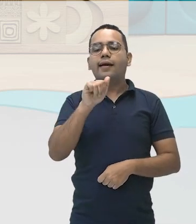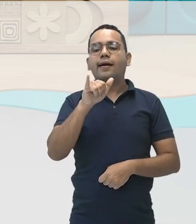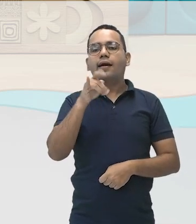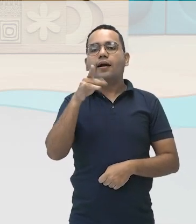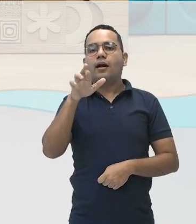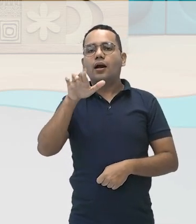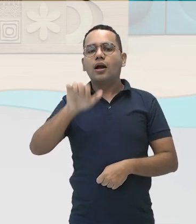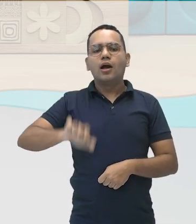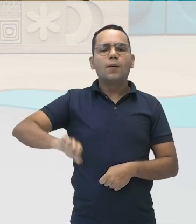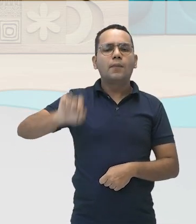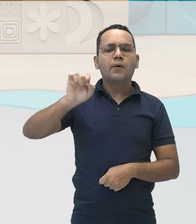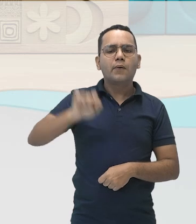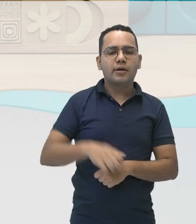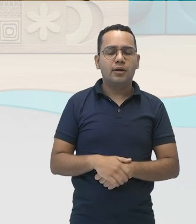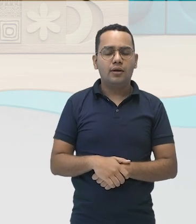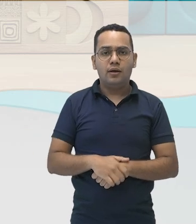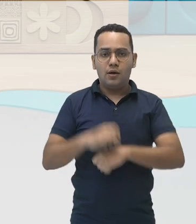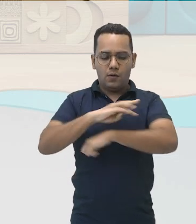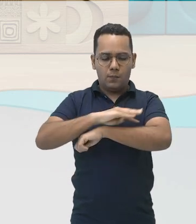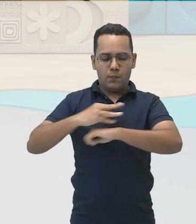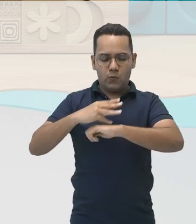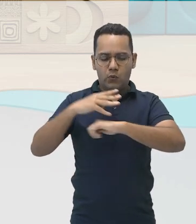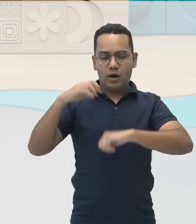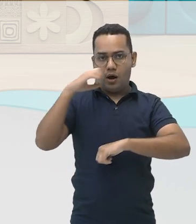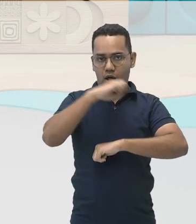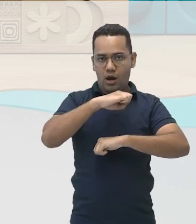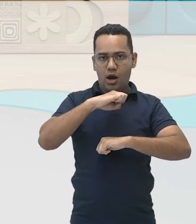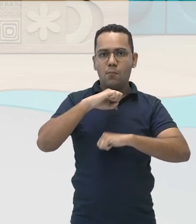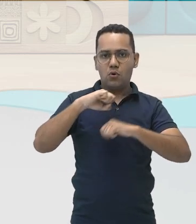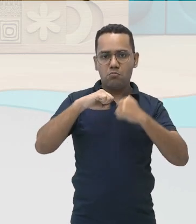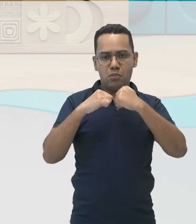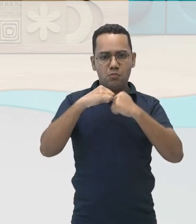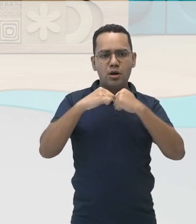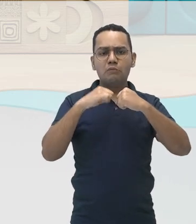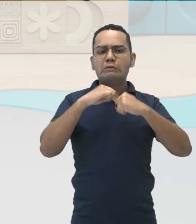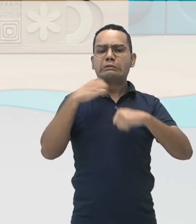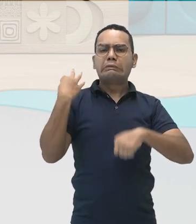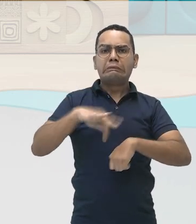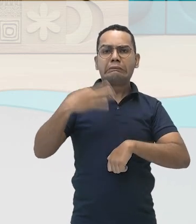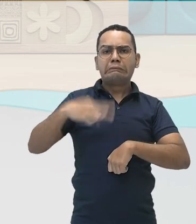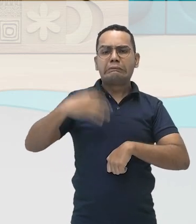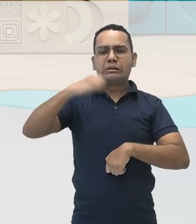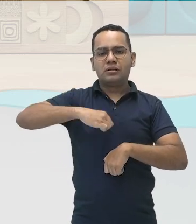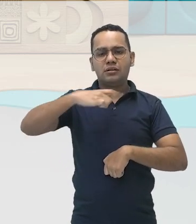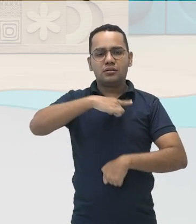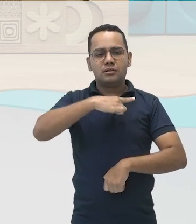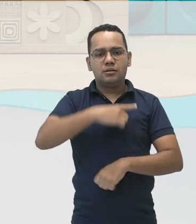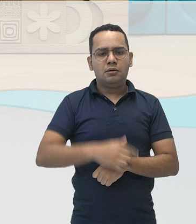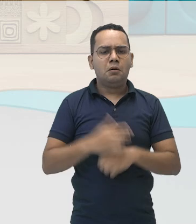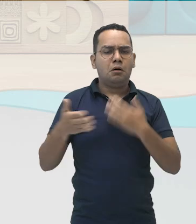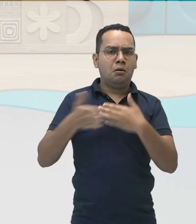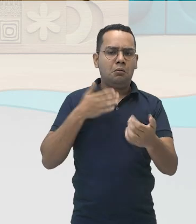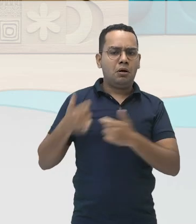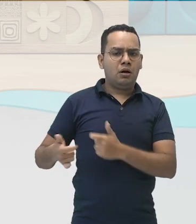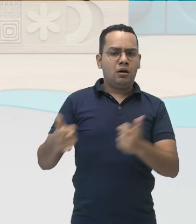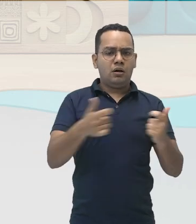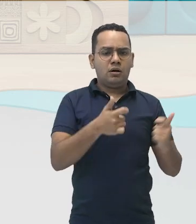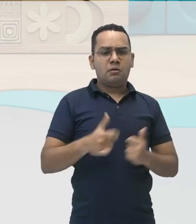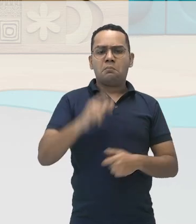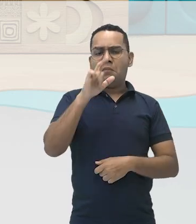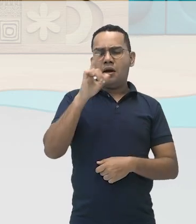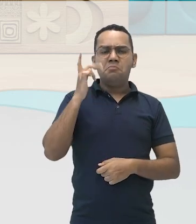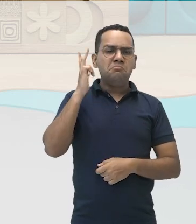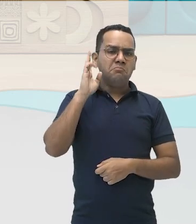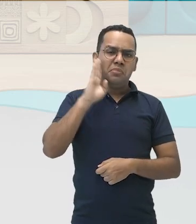do músculo. E essa contração rápida, ela gera muita dor, ok? Que pode acontecer ali em qualquer parte do corpo, mas